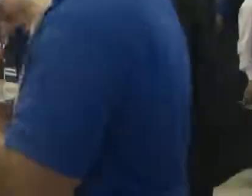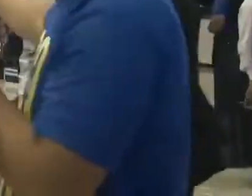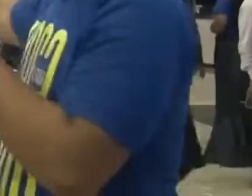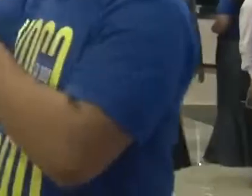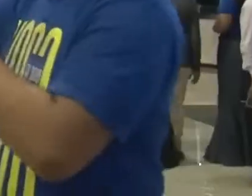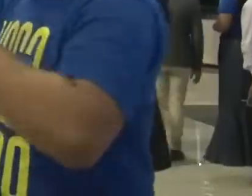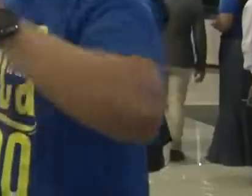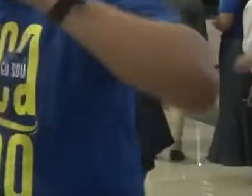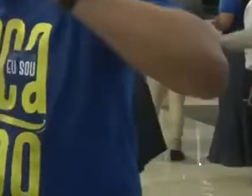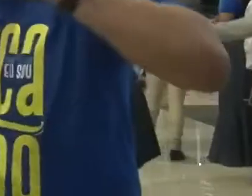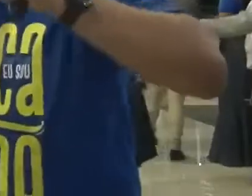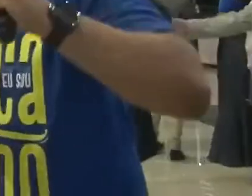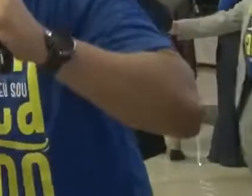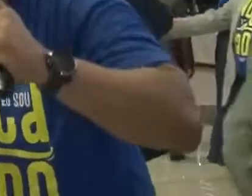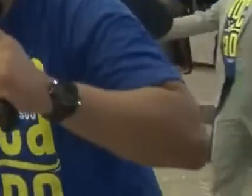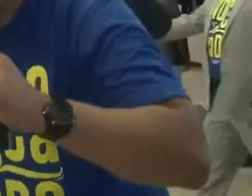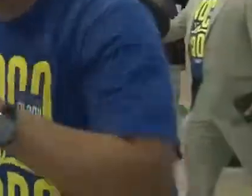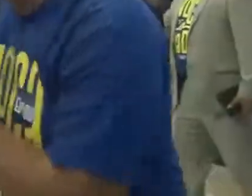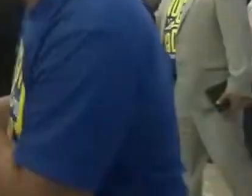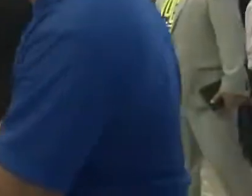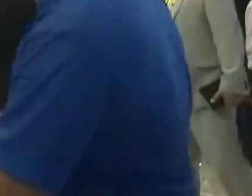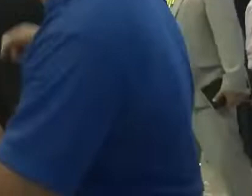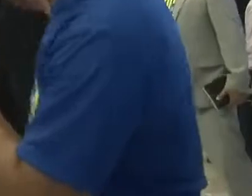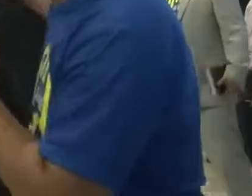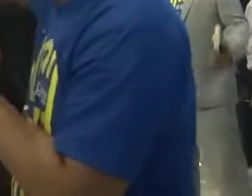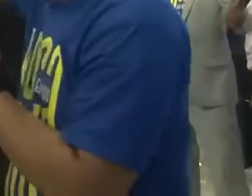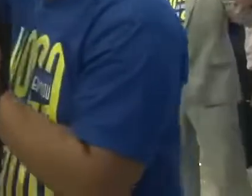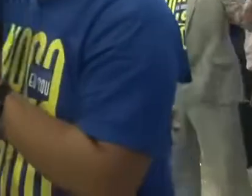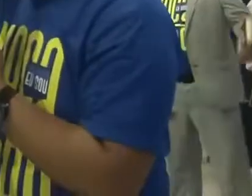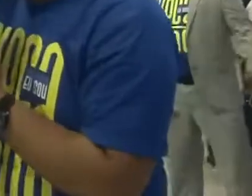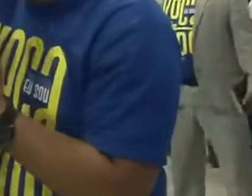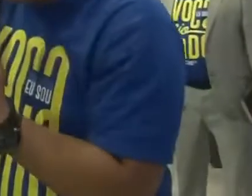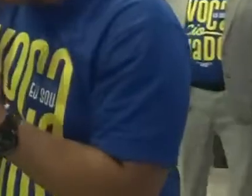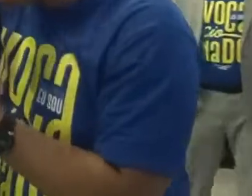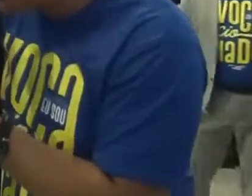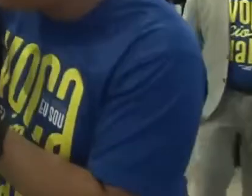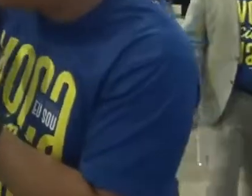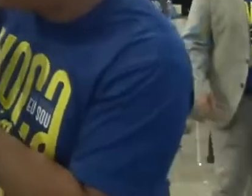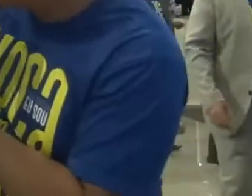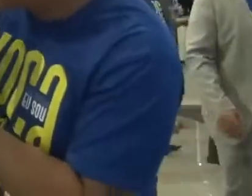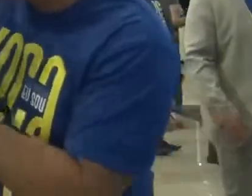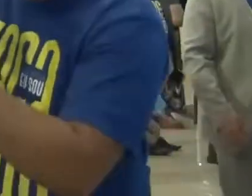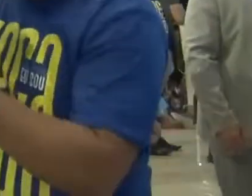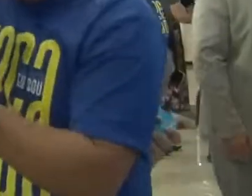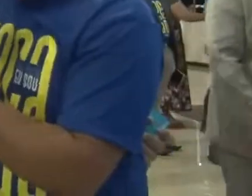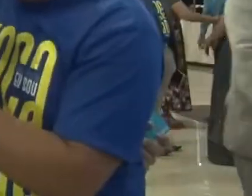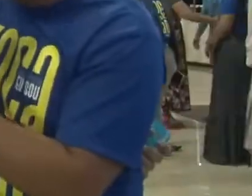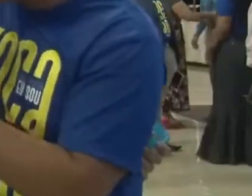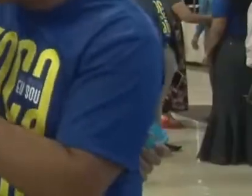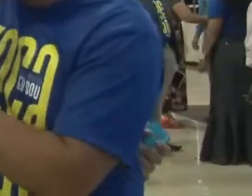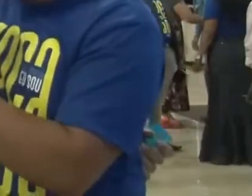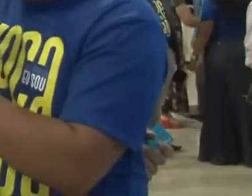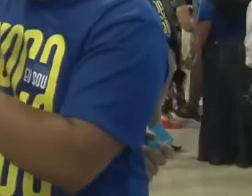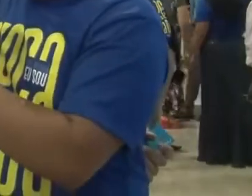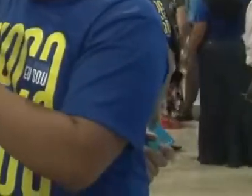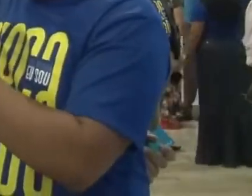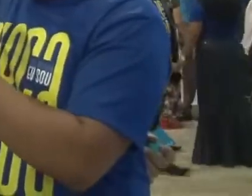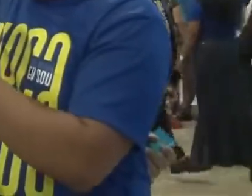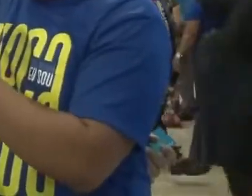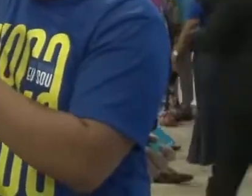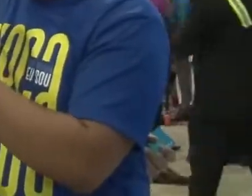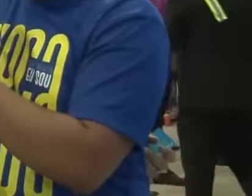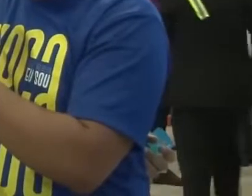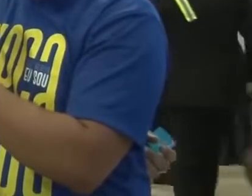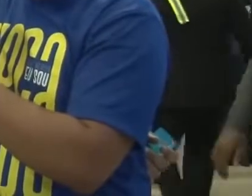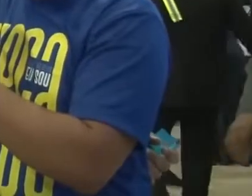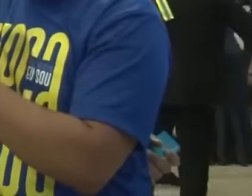está descendo aqui, irmão. O senhor não Deus está fazendo ideia. Coisa grande aqui na Umadec. É grande o que Deus está fazendo nessa Umadec, né? Um